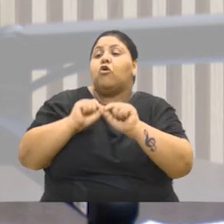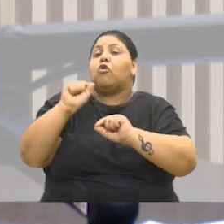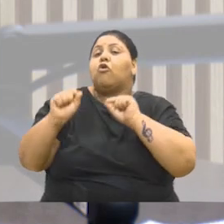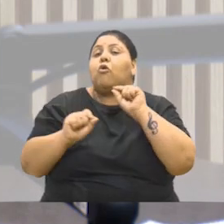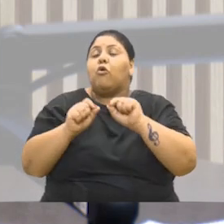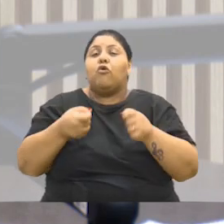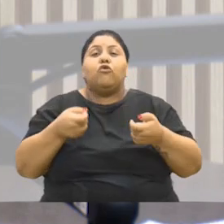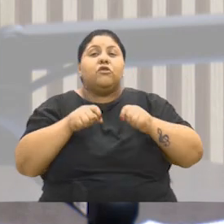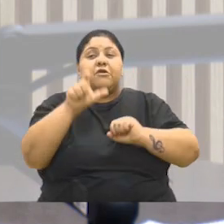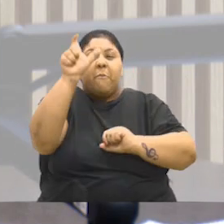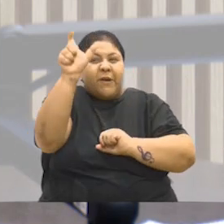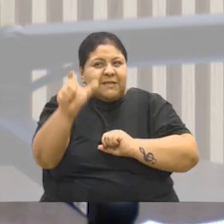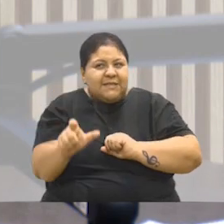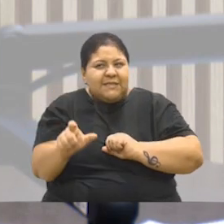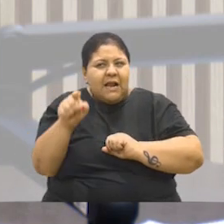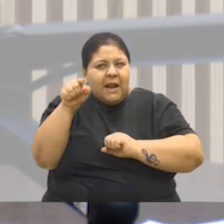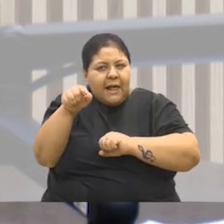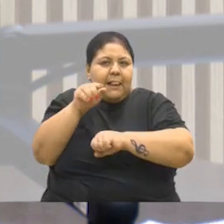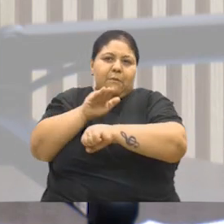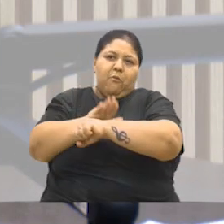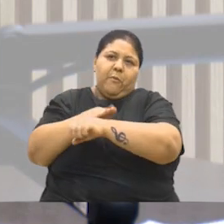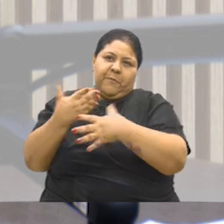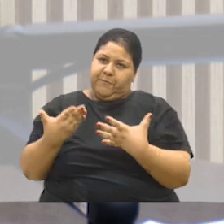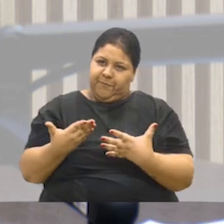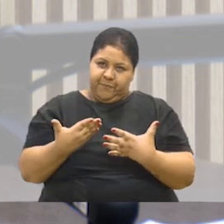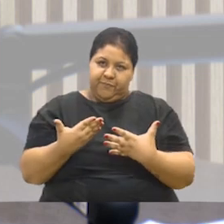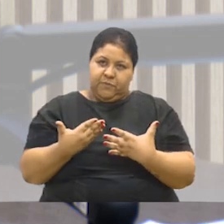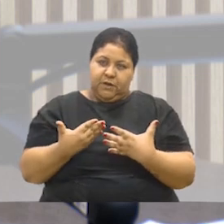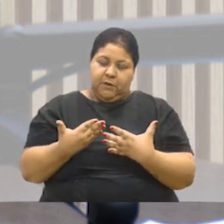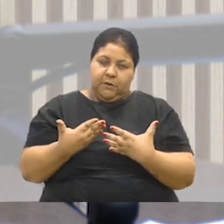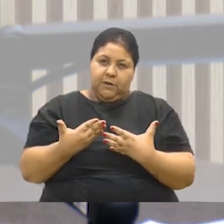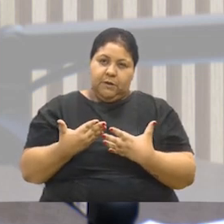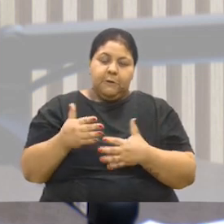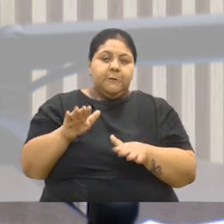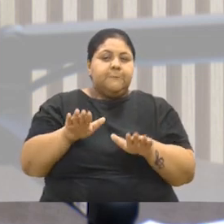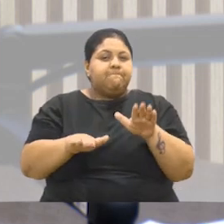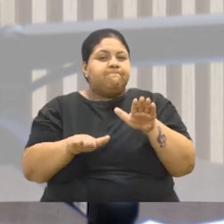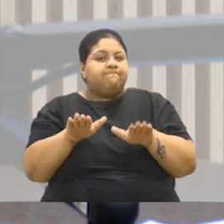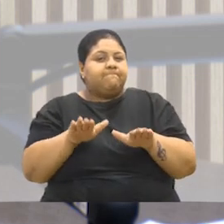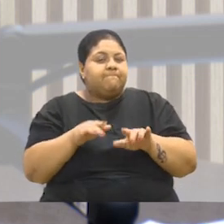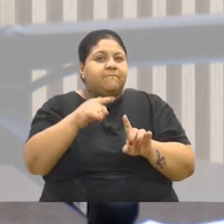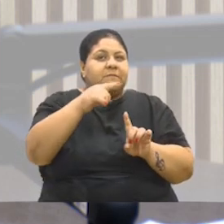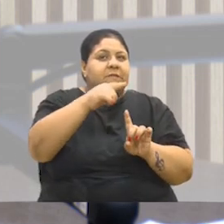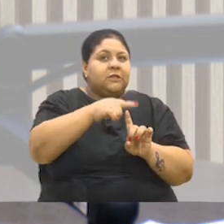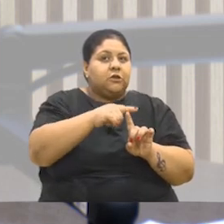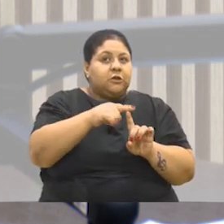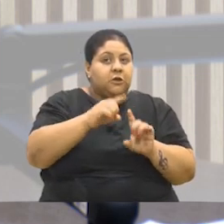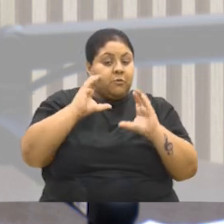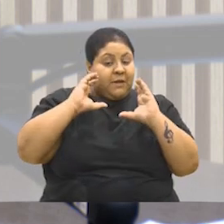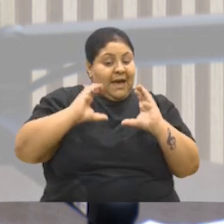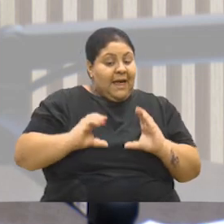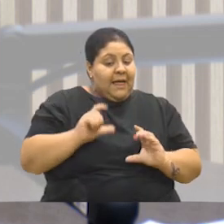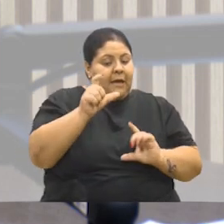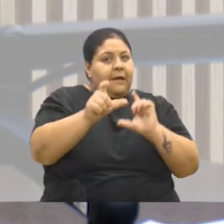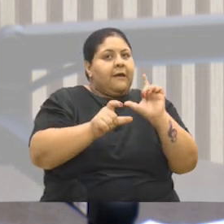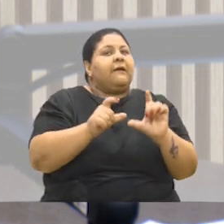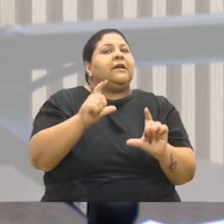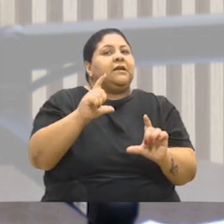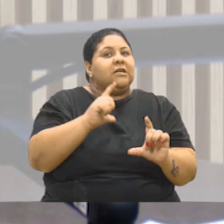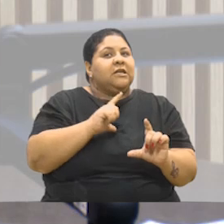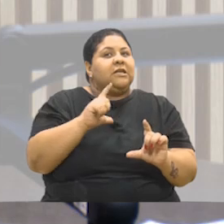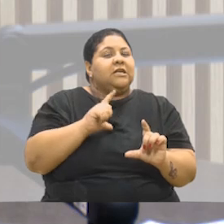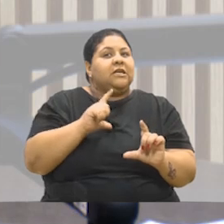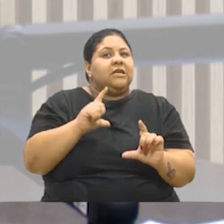naquele momento. E dependendo do tipo de personalidade da pessoa, a pessoa tem um floral que é dela